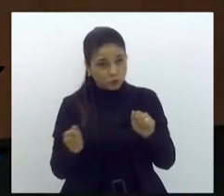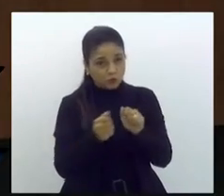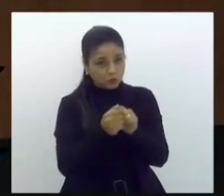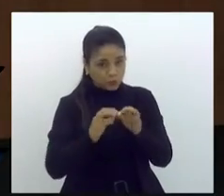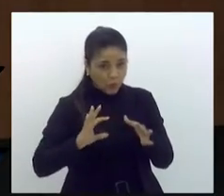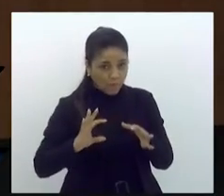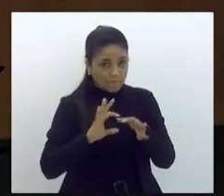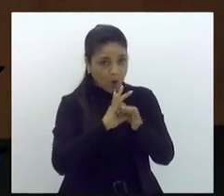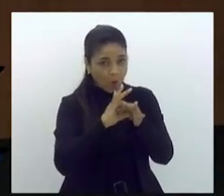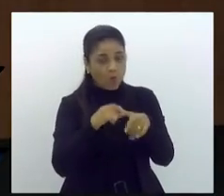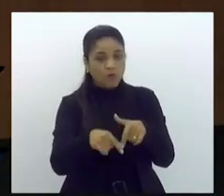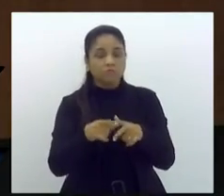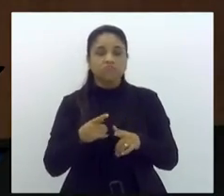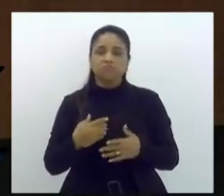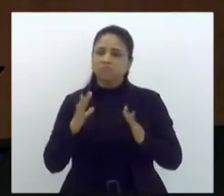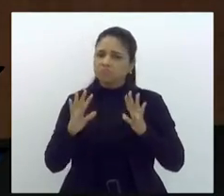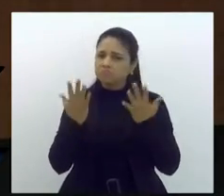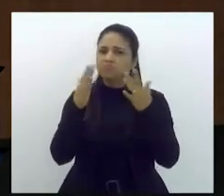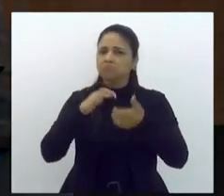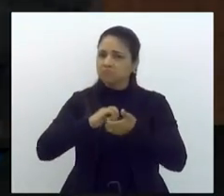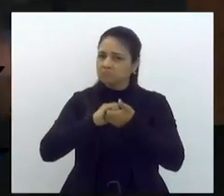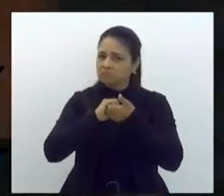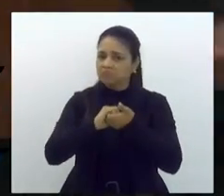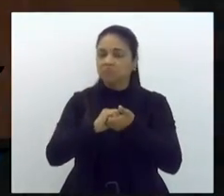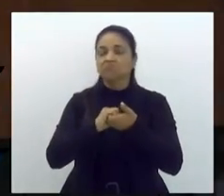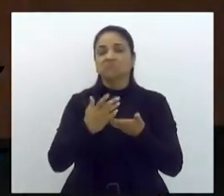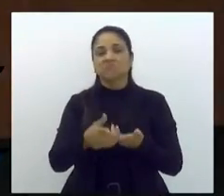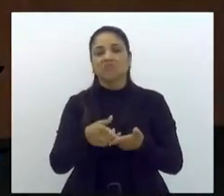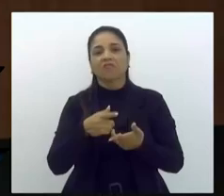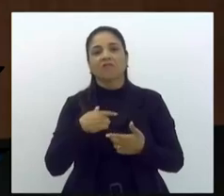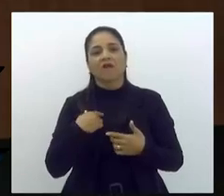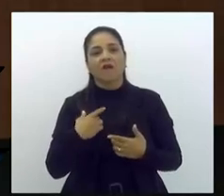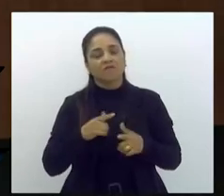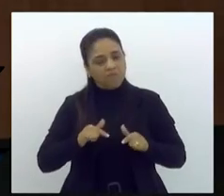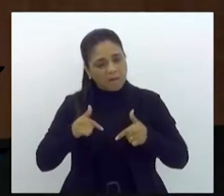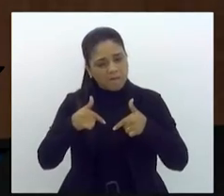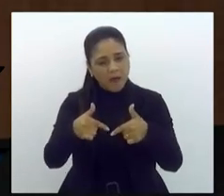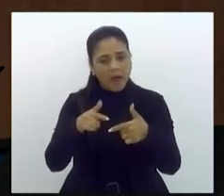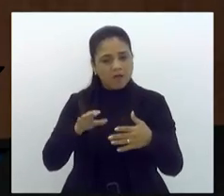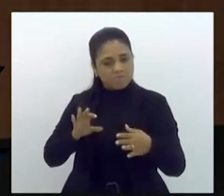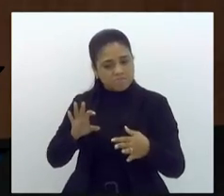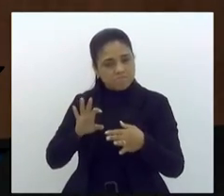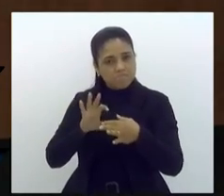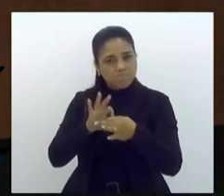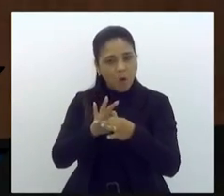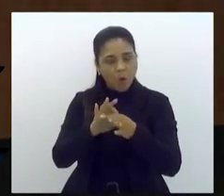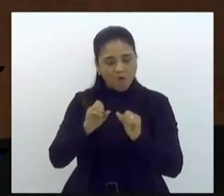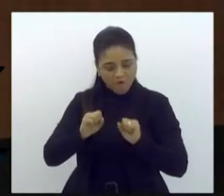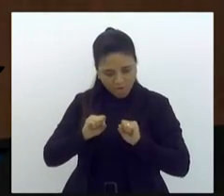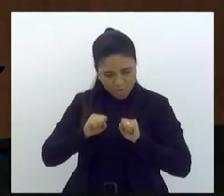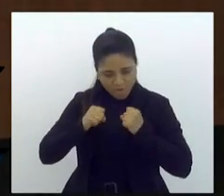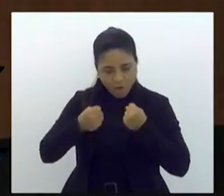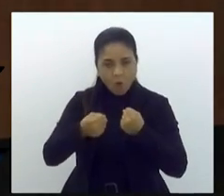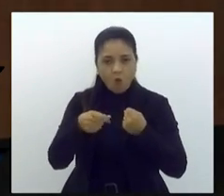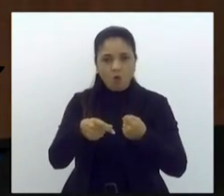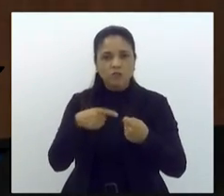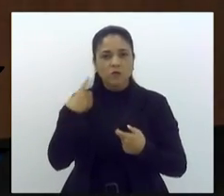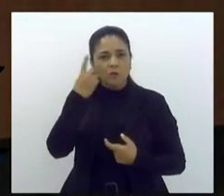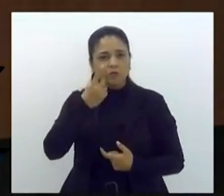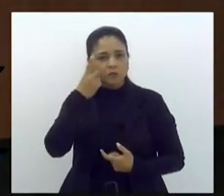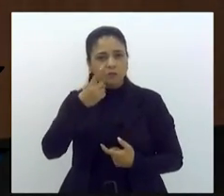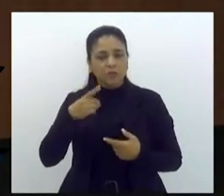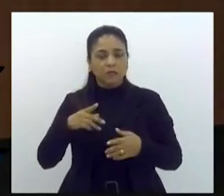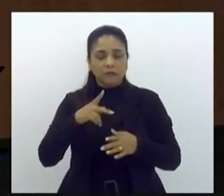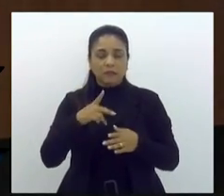a iniciativa de vossa excelência e me somar e somar os esforços meus como Deputado e como presidente